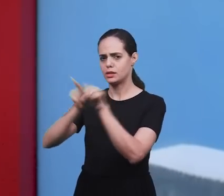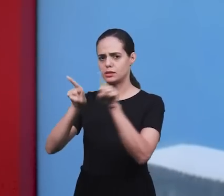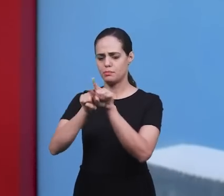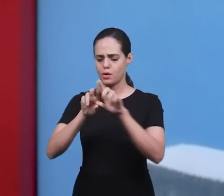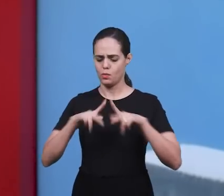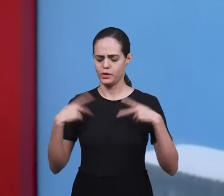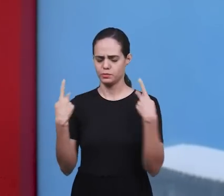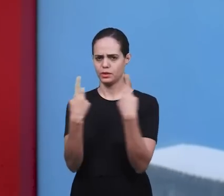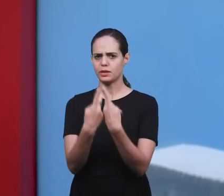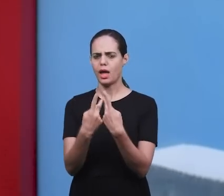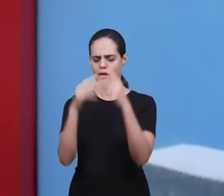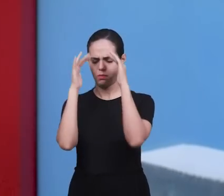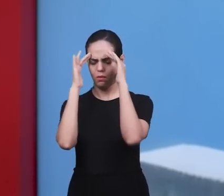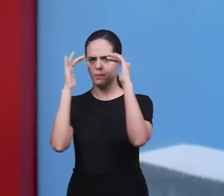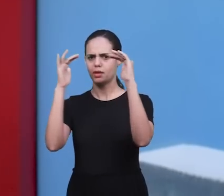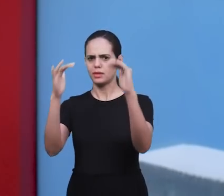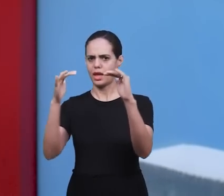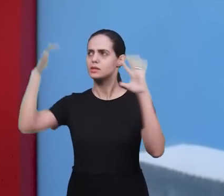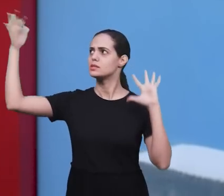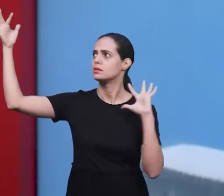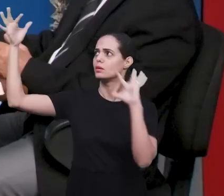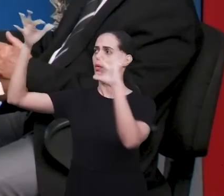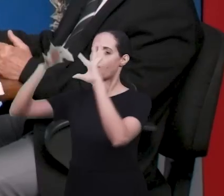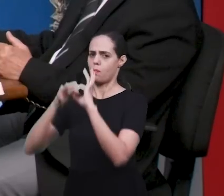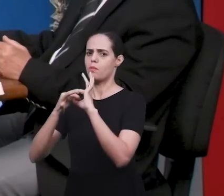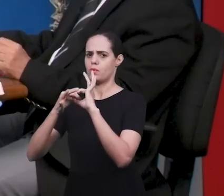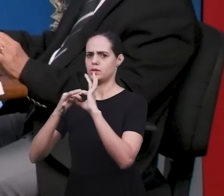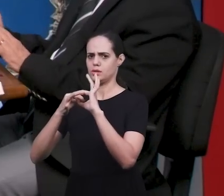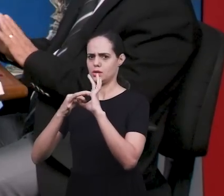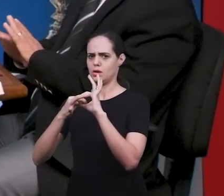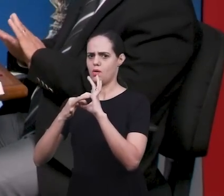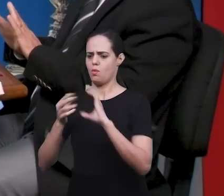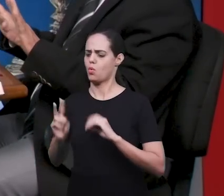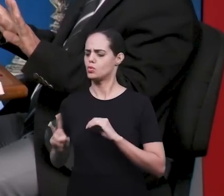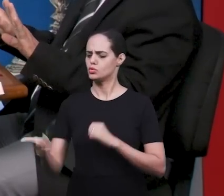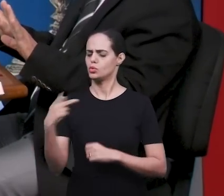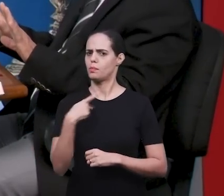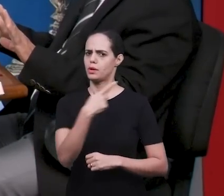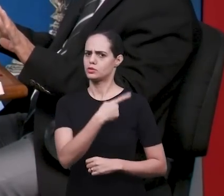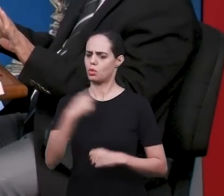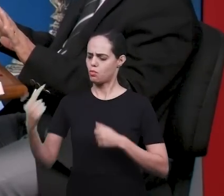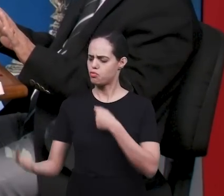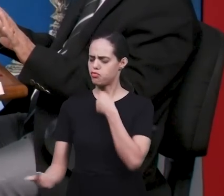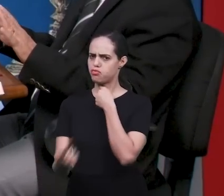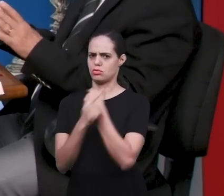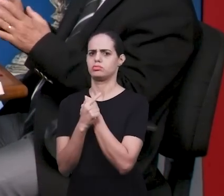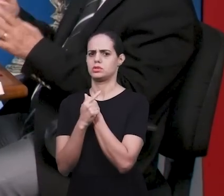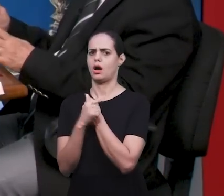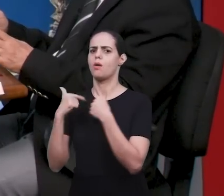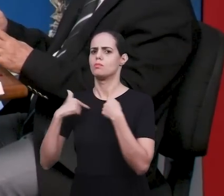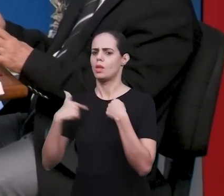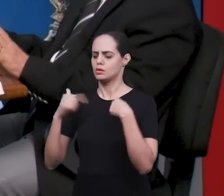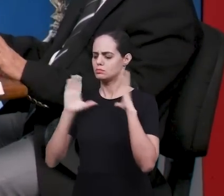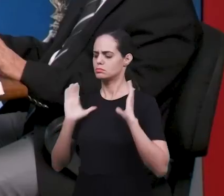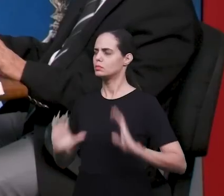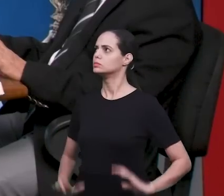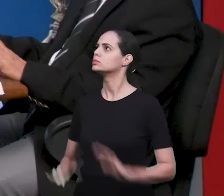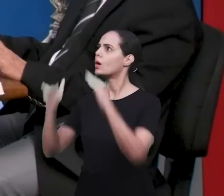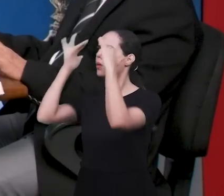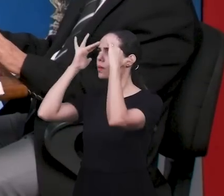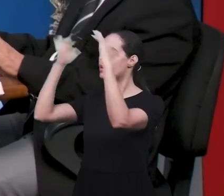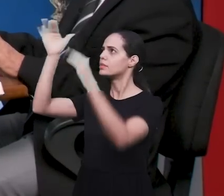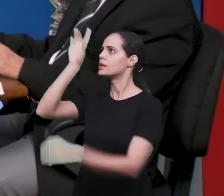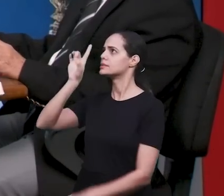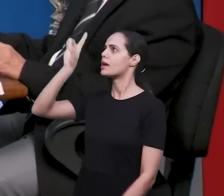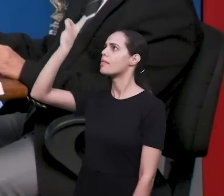governo do Espírito Santo. Ou seja, quando estamos numa função, né? Enquanto estamos funcionando, como se diz, né? Aí nós então podemos